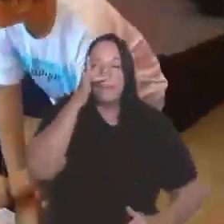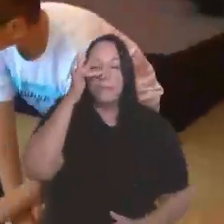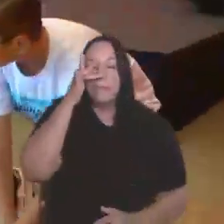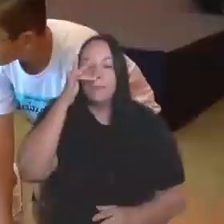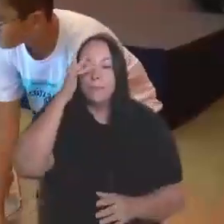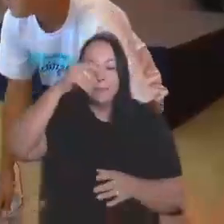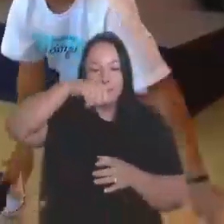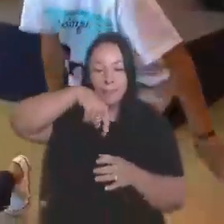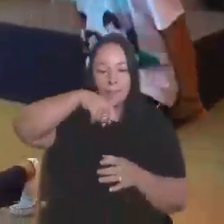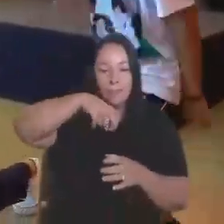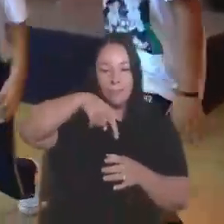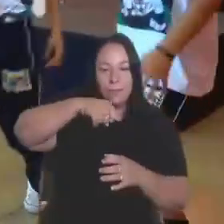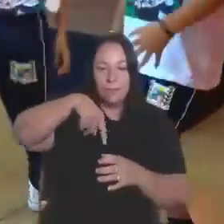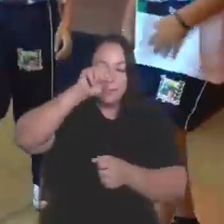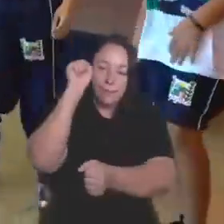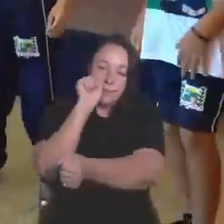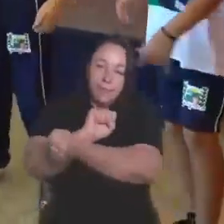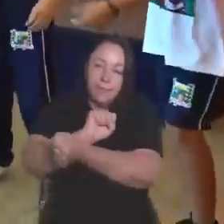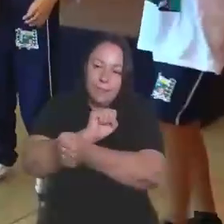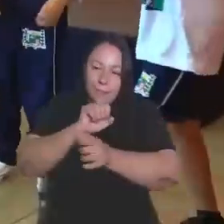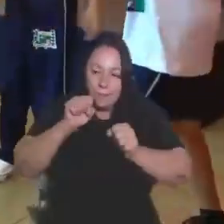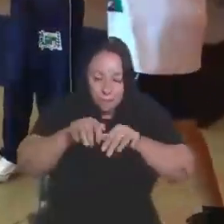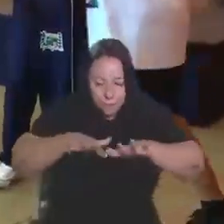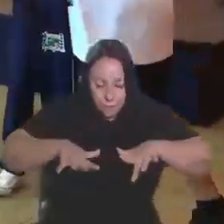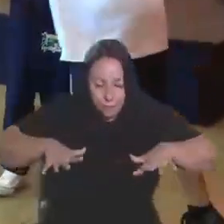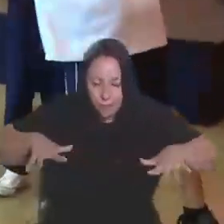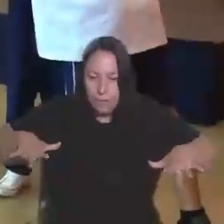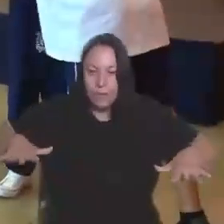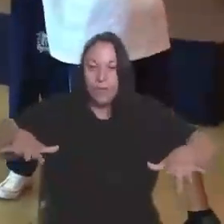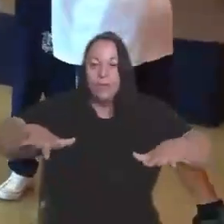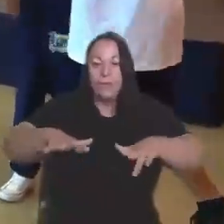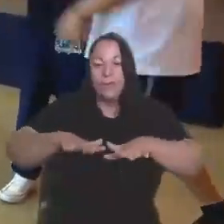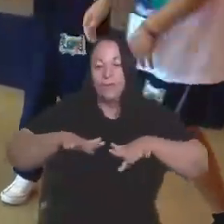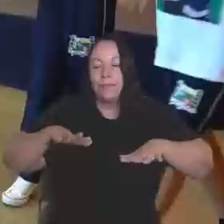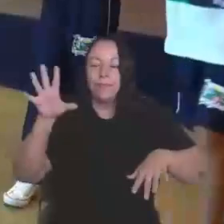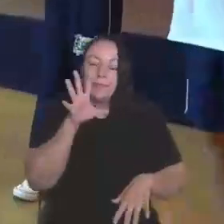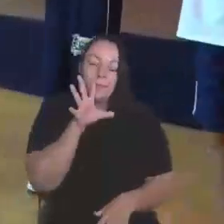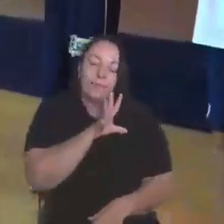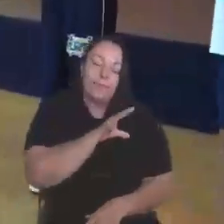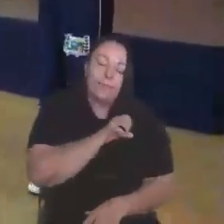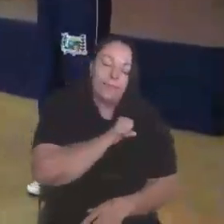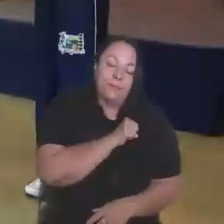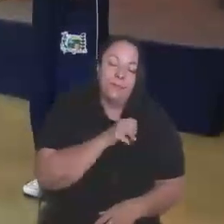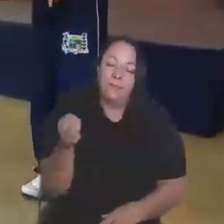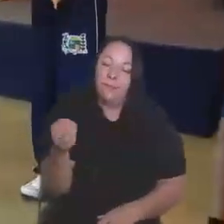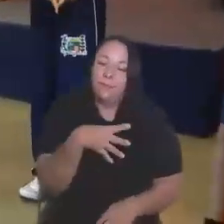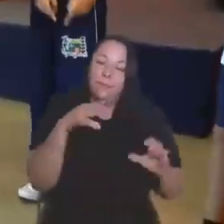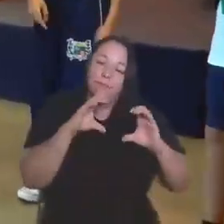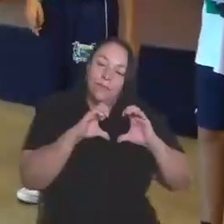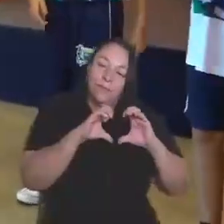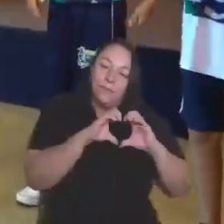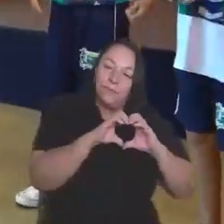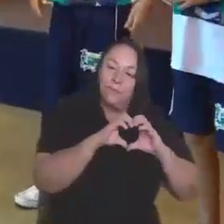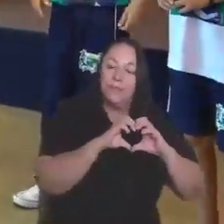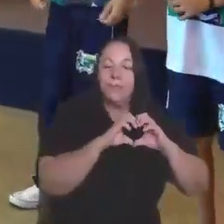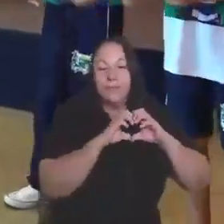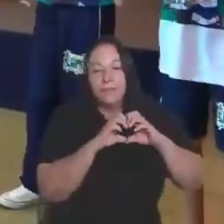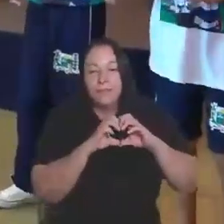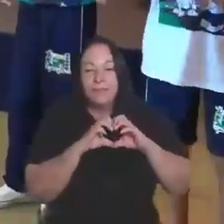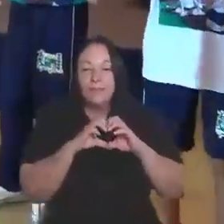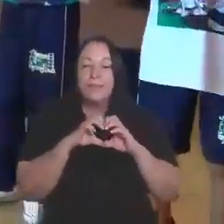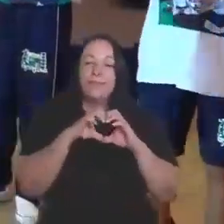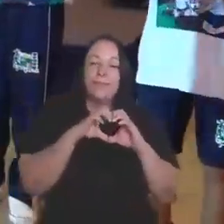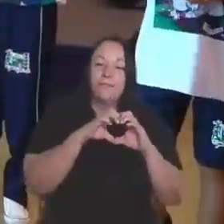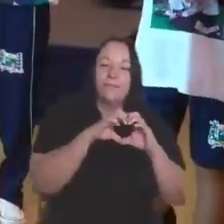plantar esperança no chão, criar com amor um novo coração.